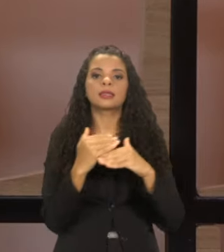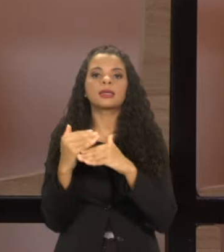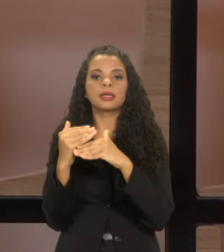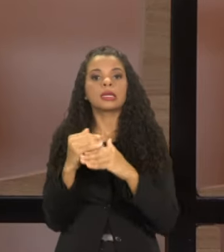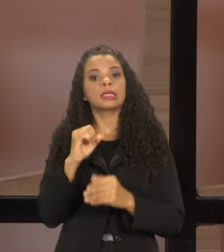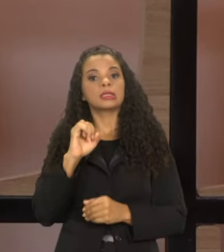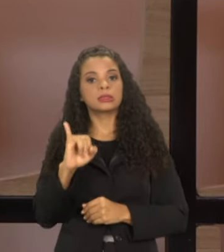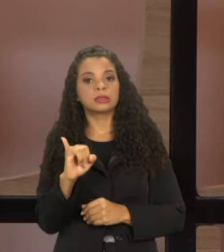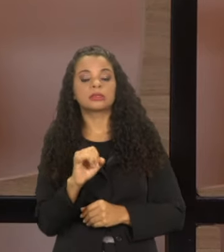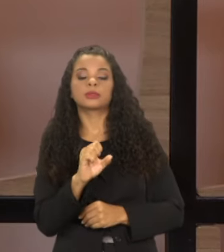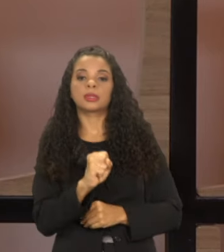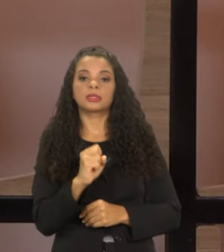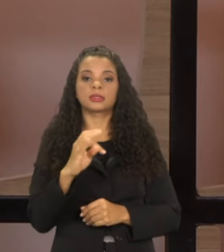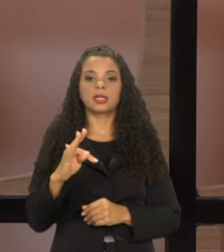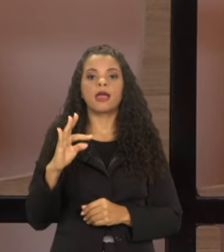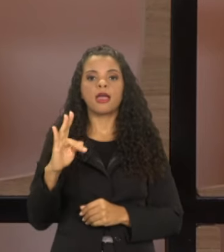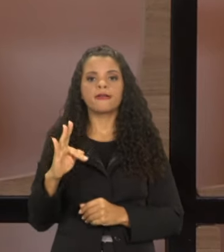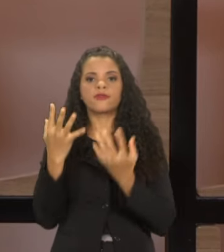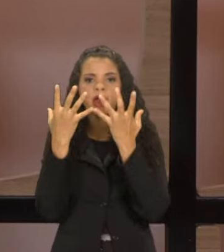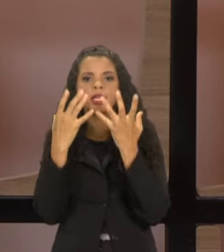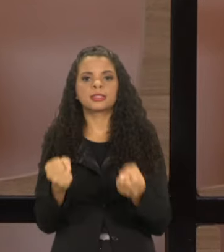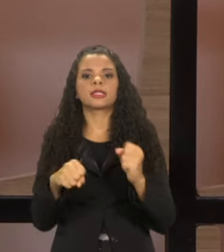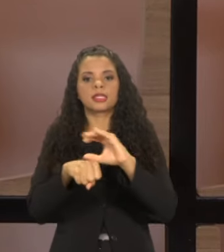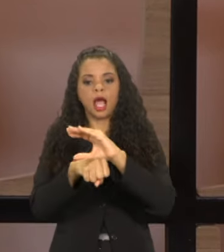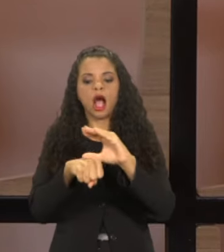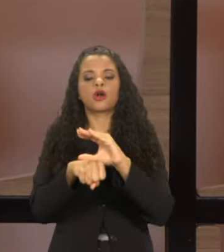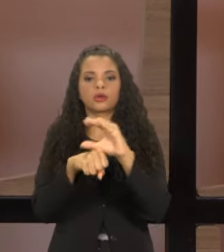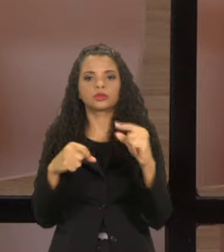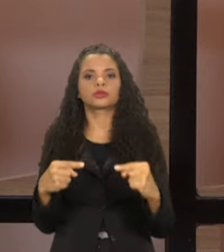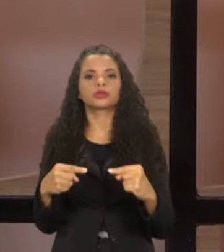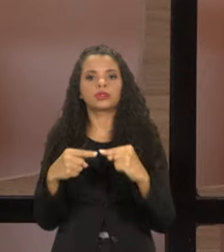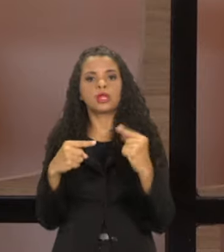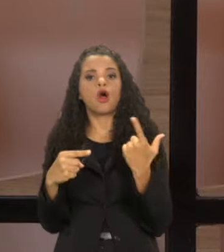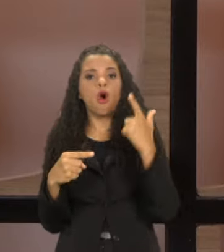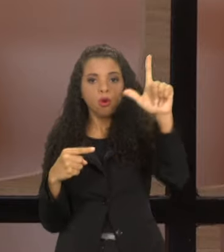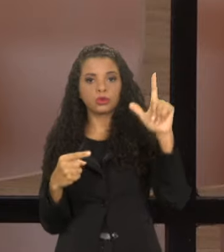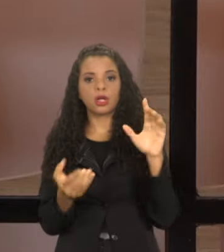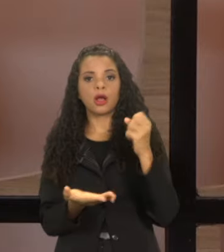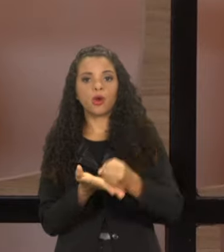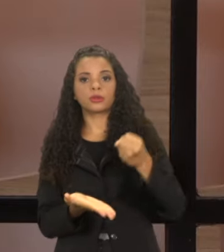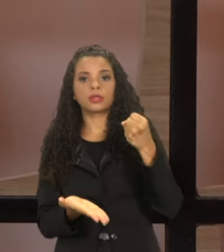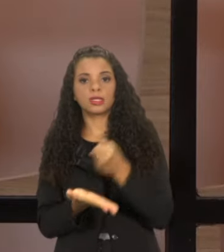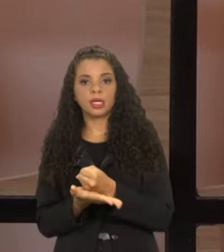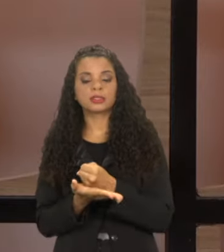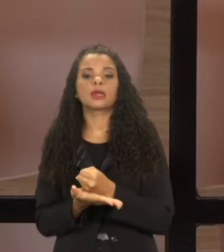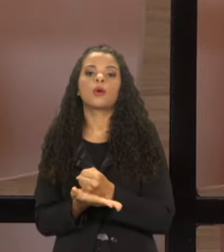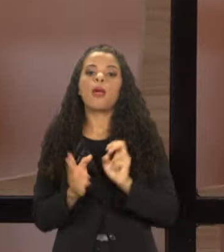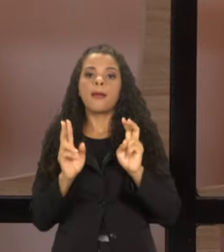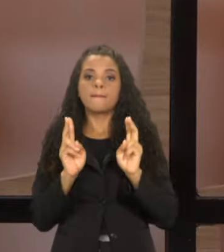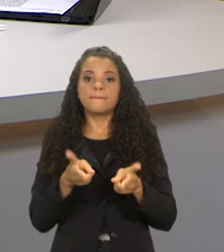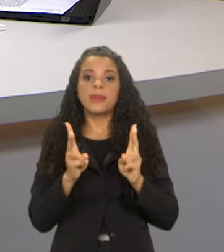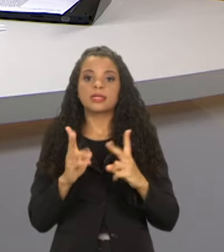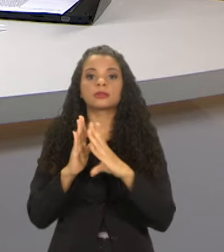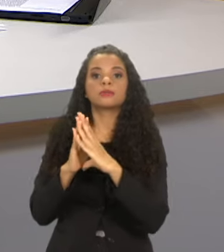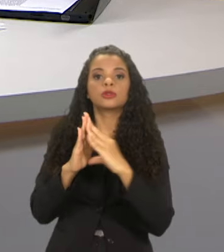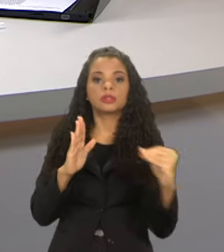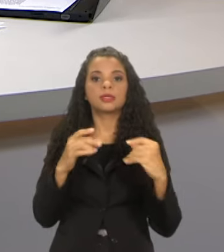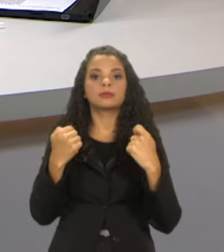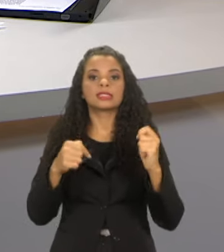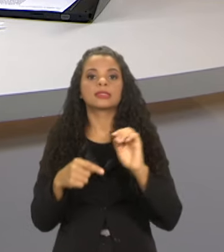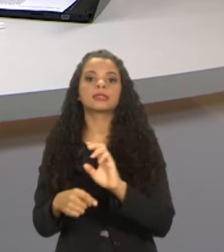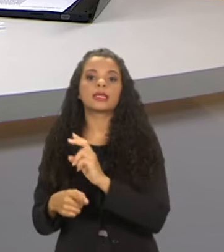é constitucional essa outra forma de contratação pela União, o mesmo modelo deve ser aplicado pelos estados,